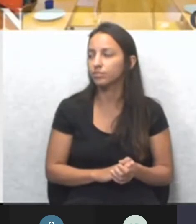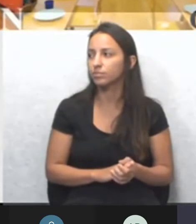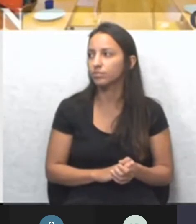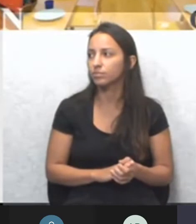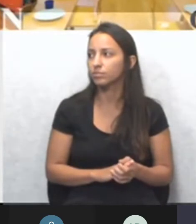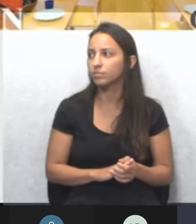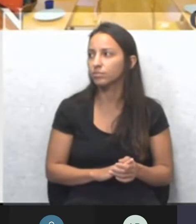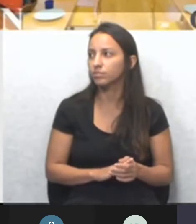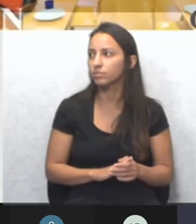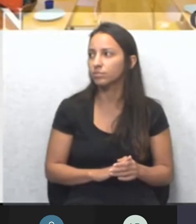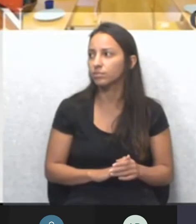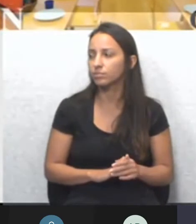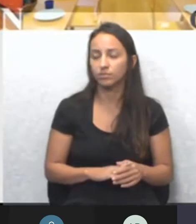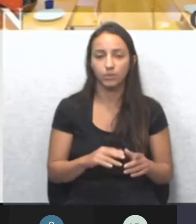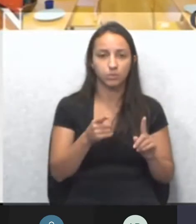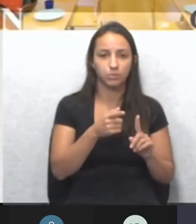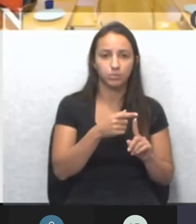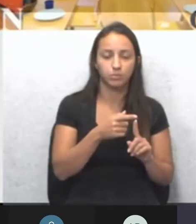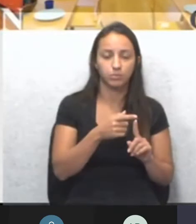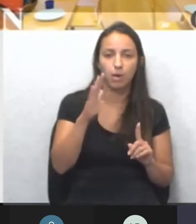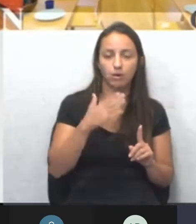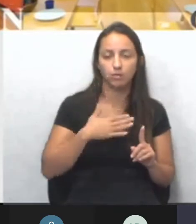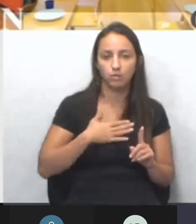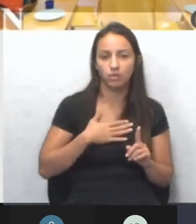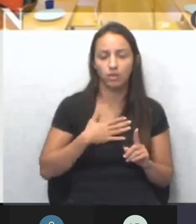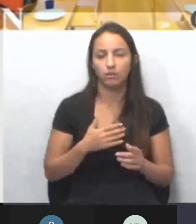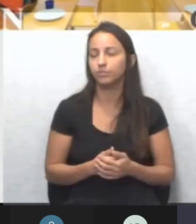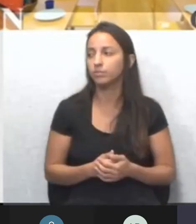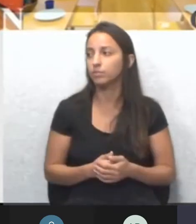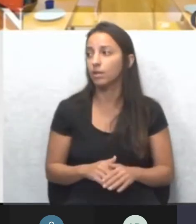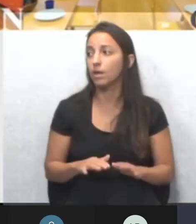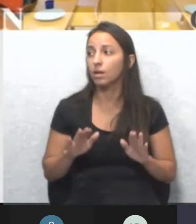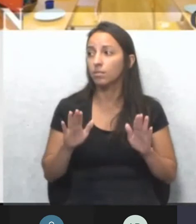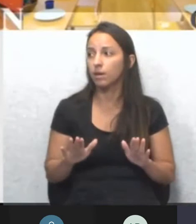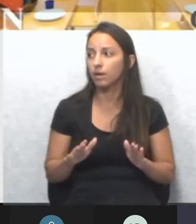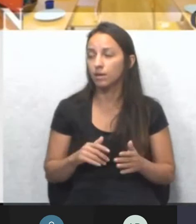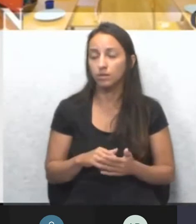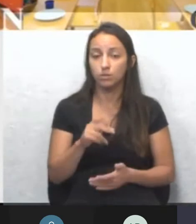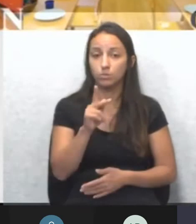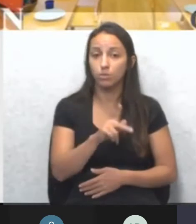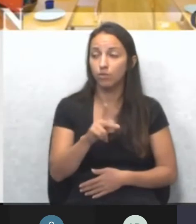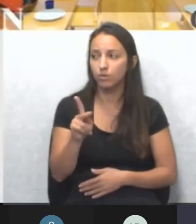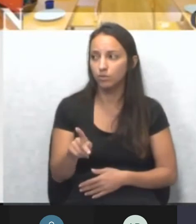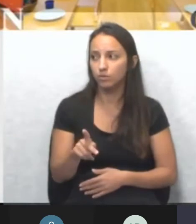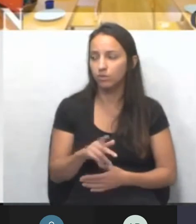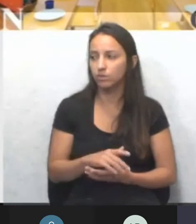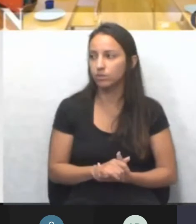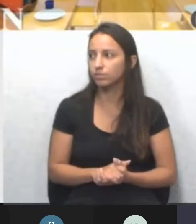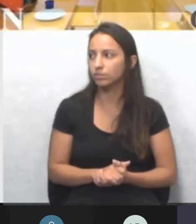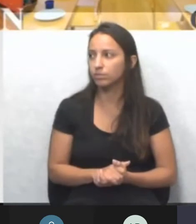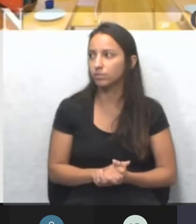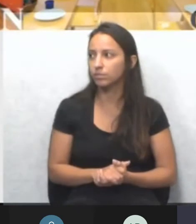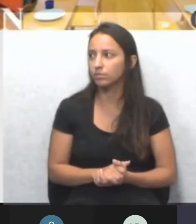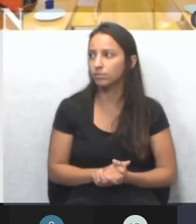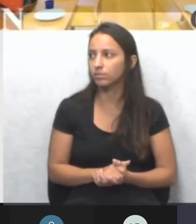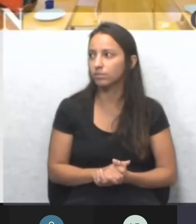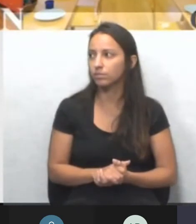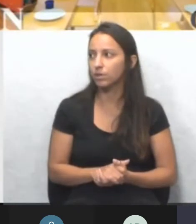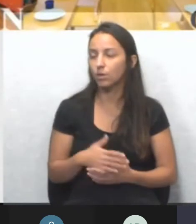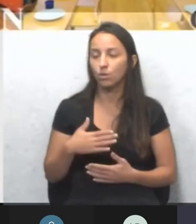menos preferido esse aqui, pelos alunos. Já pelos professores, eles